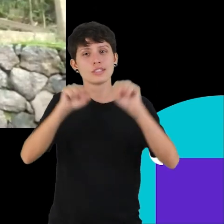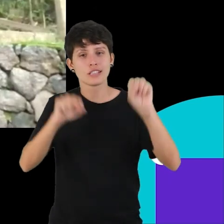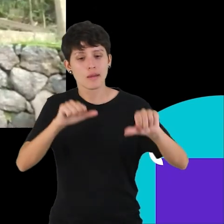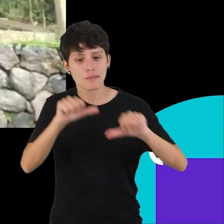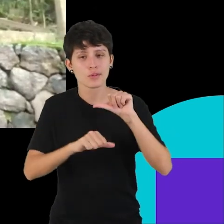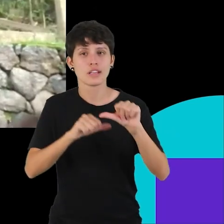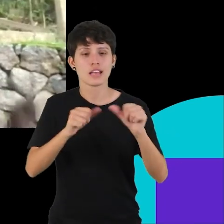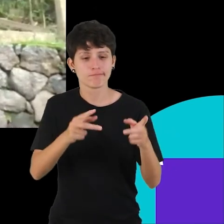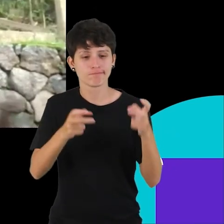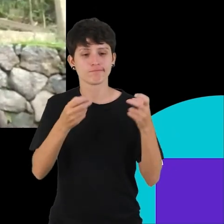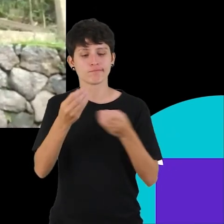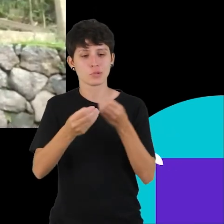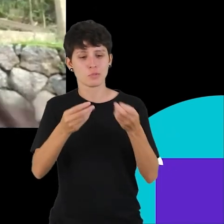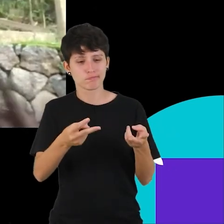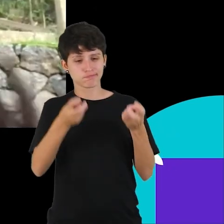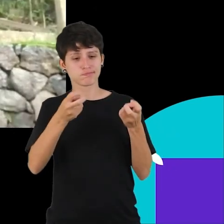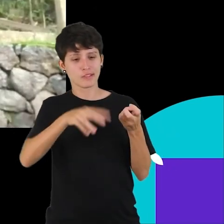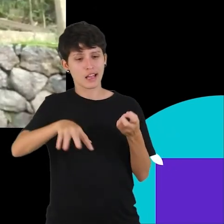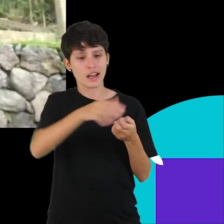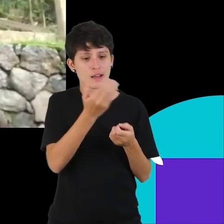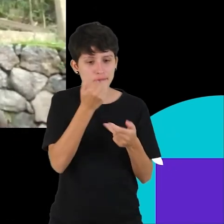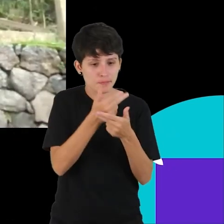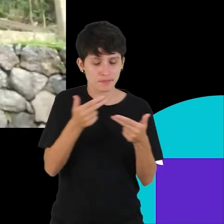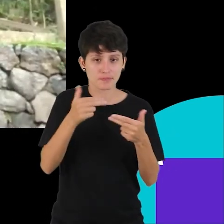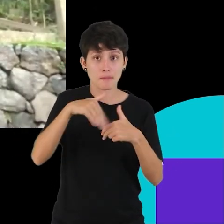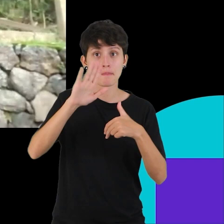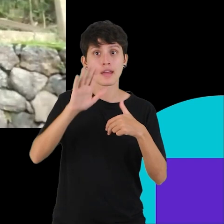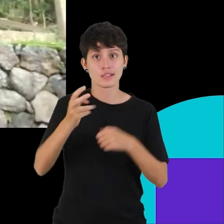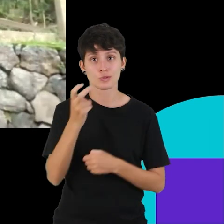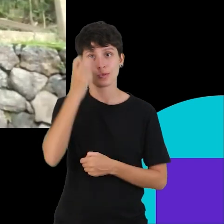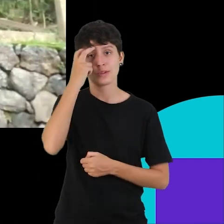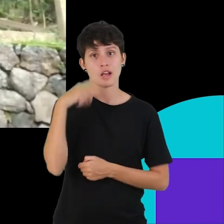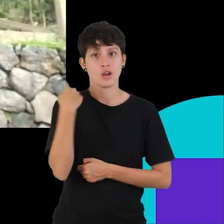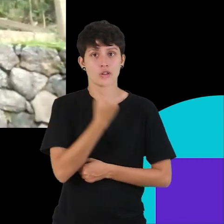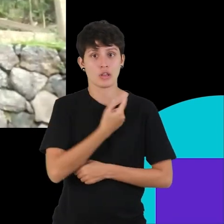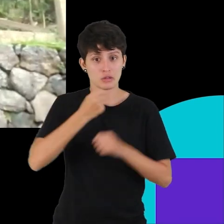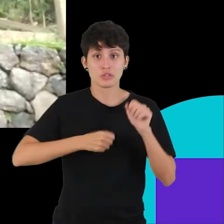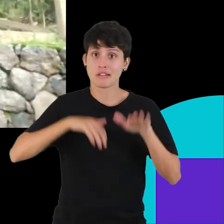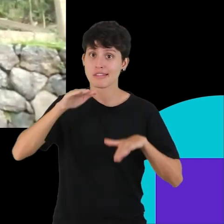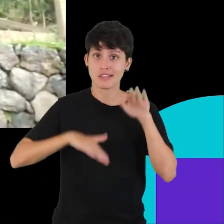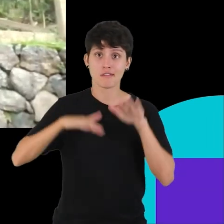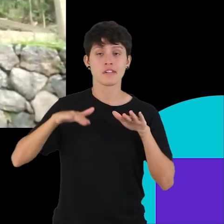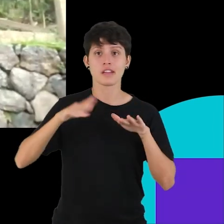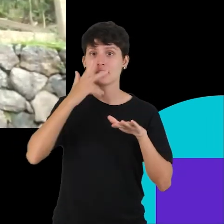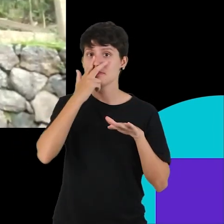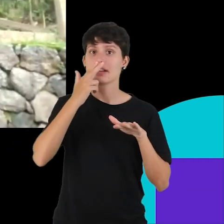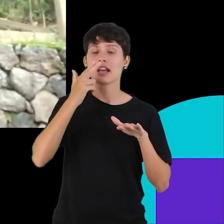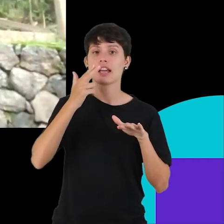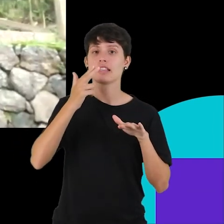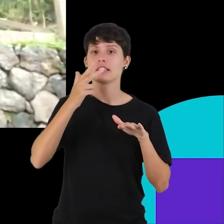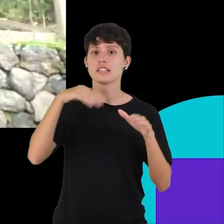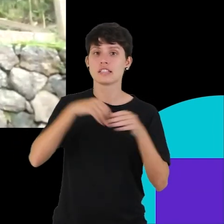para pensar soluções, né? Mudar hábitos, comportamentos, trazer inovação. Funciona muito bem. Vou responder